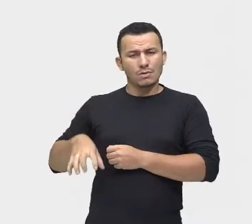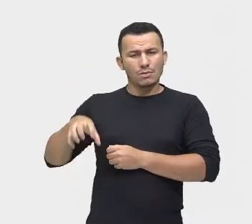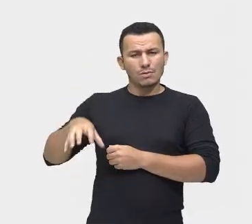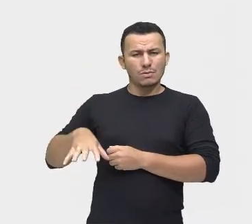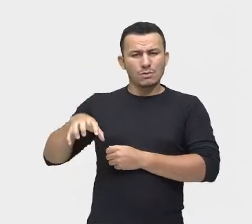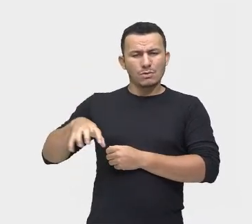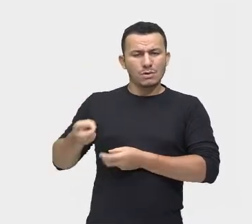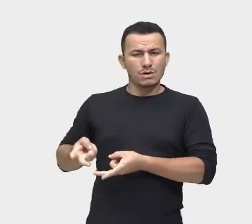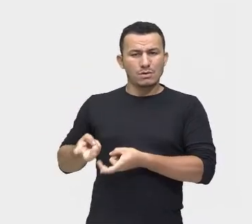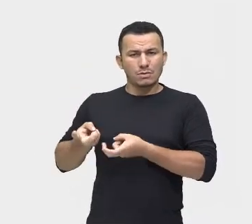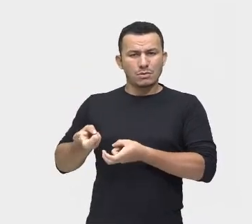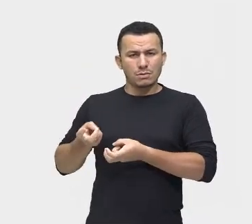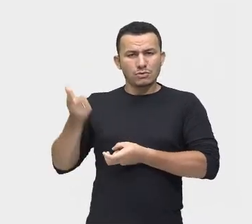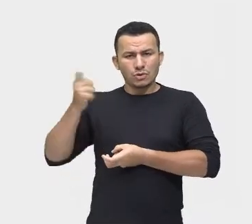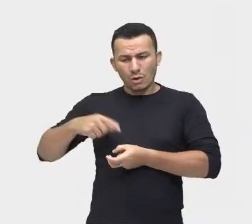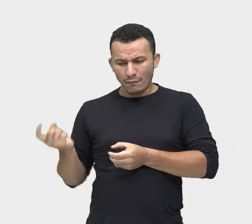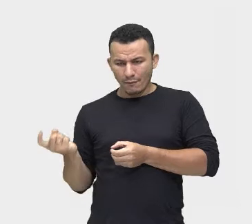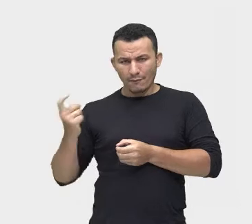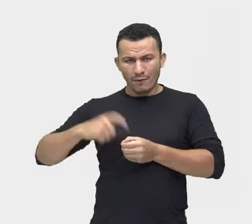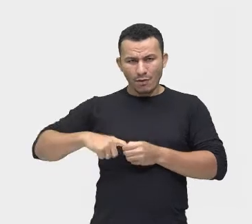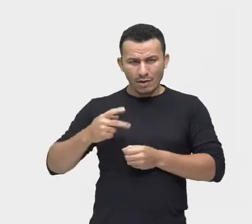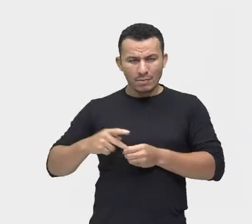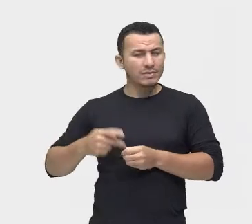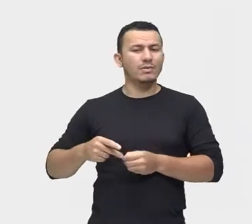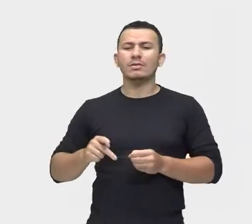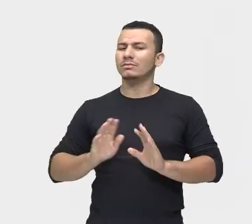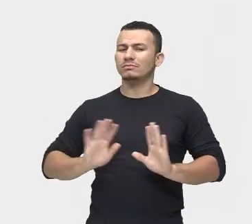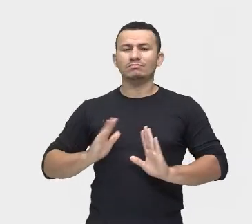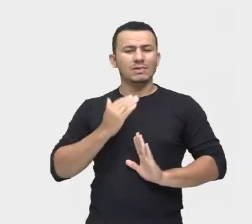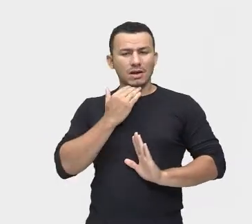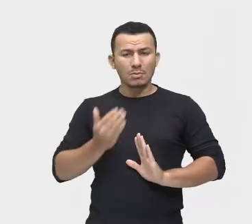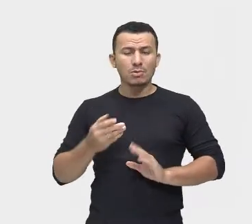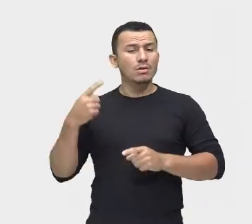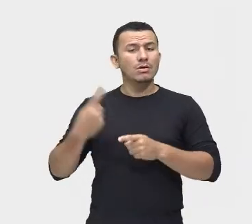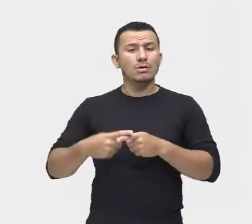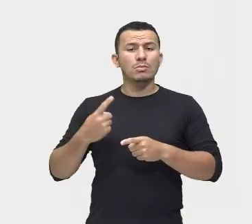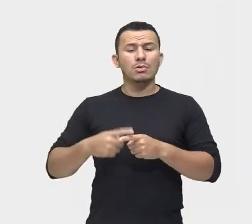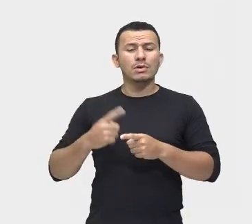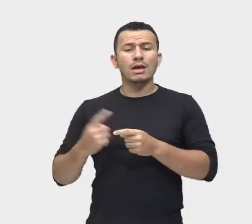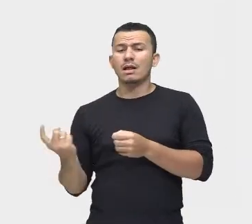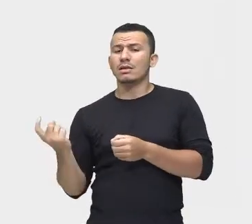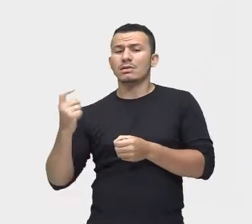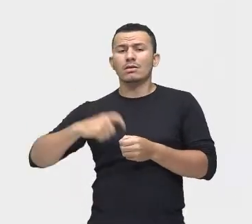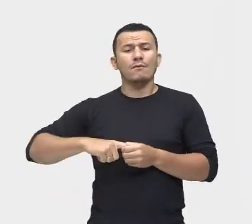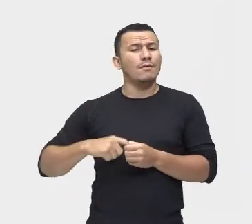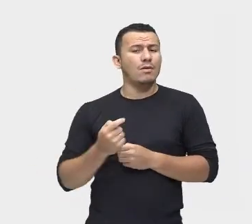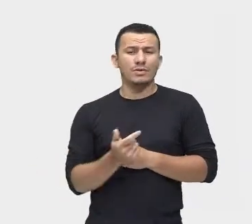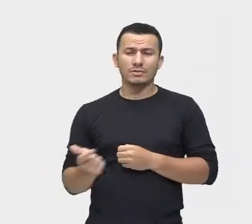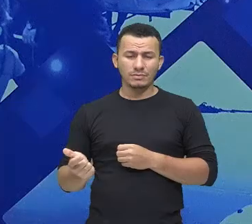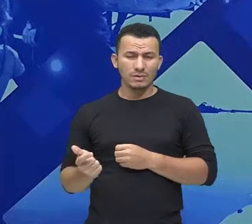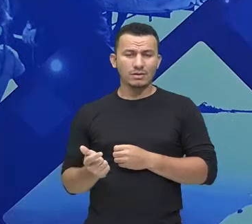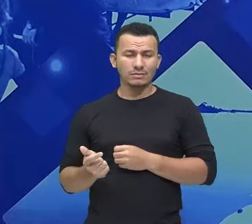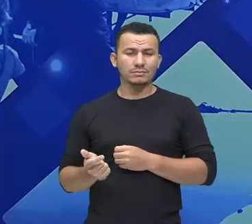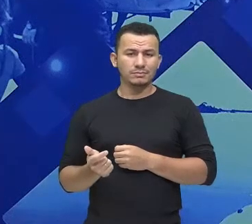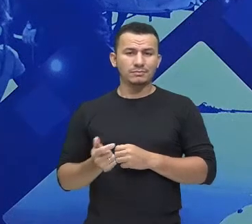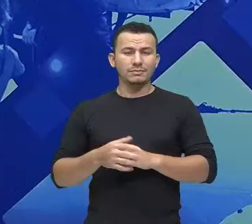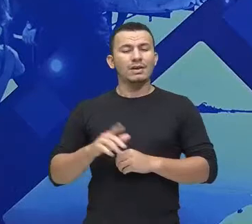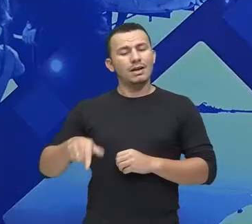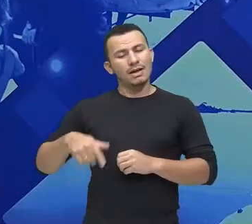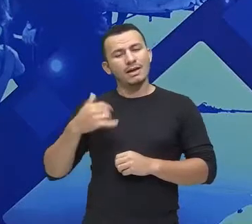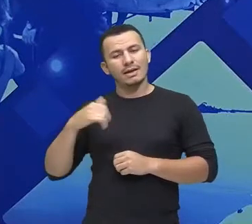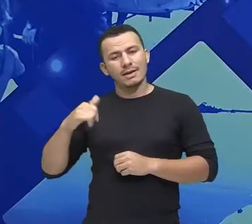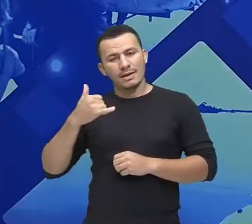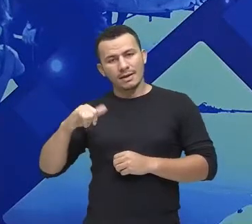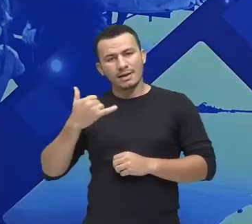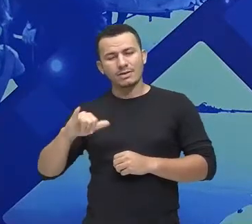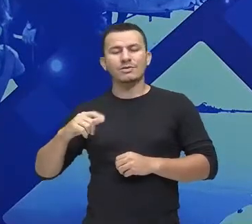daqui, não vai mais ter, acabou. Por quê? Porque é uma forma, né, de energia, uma